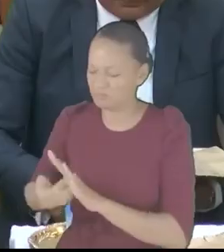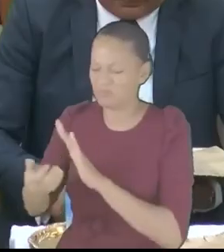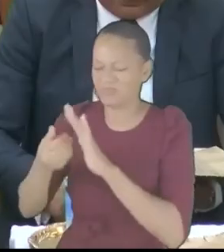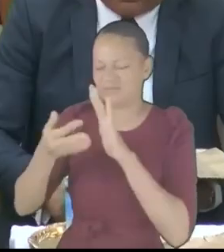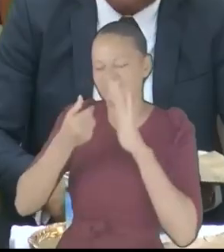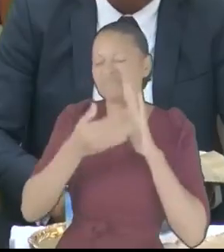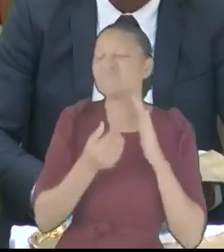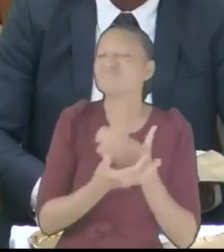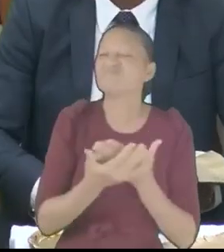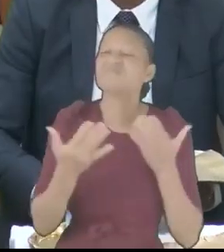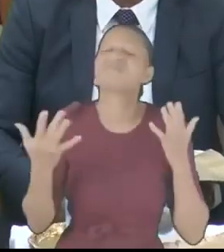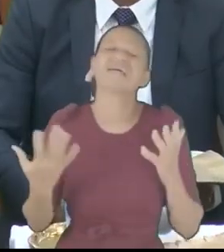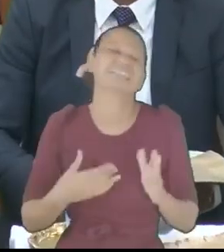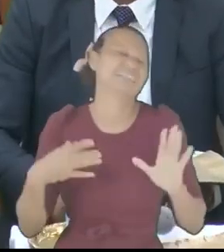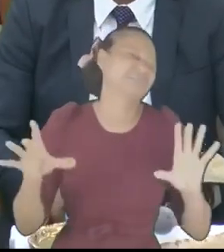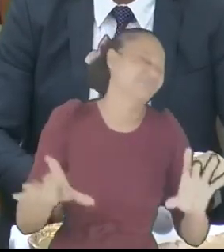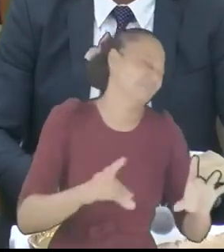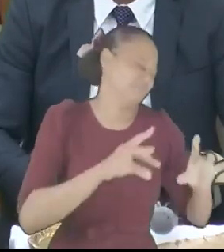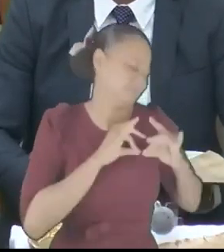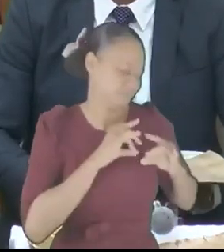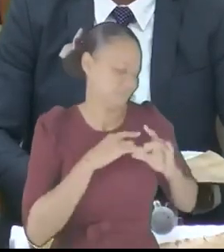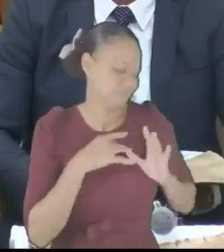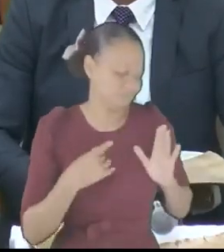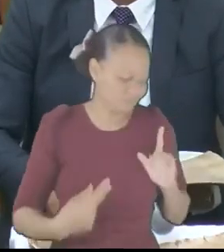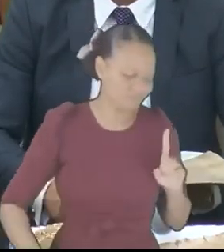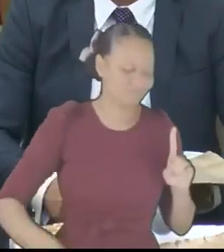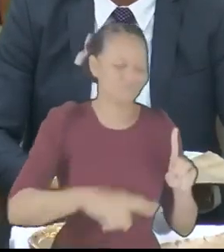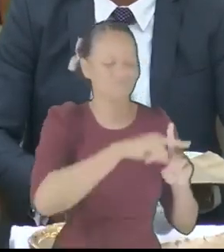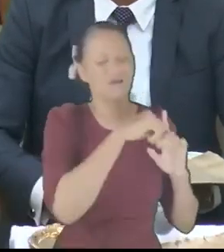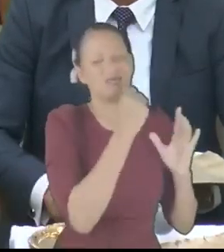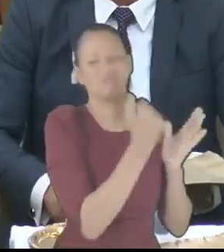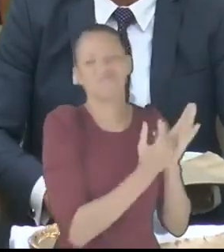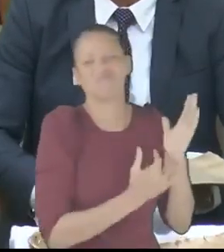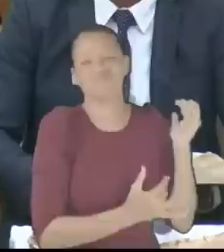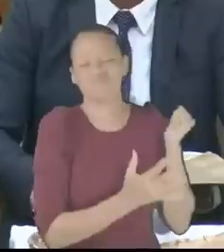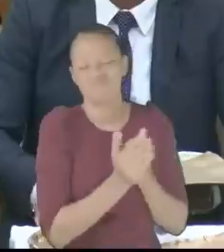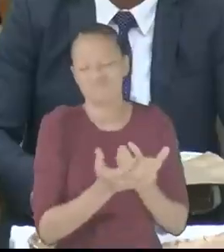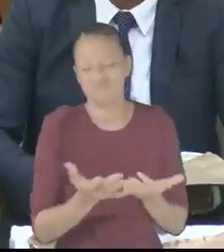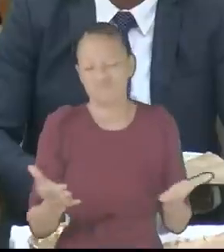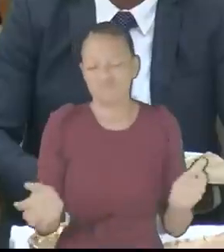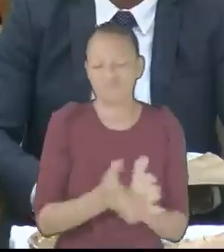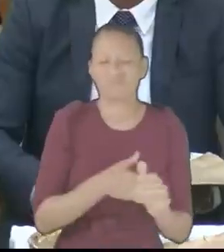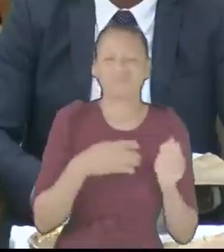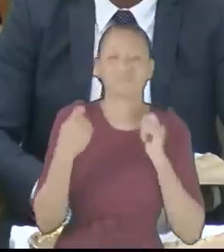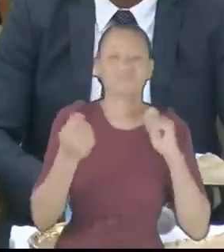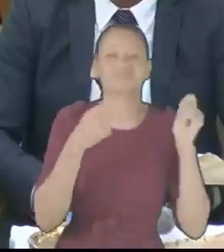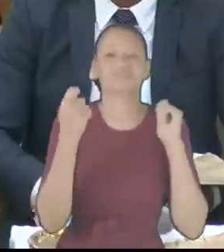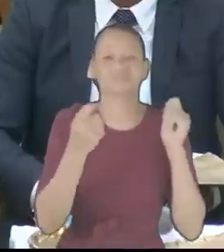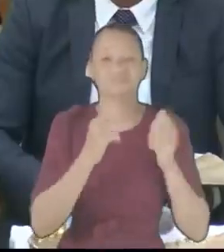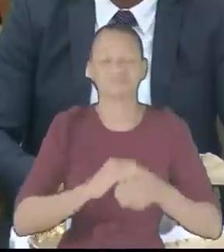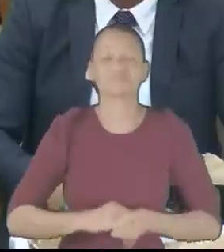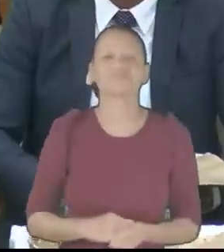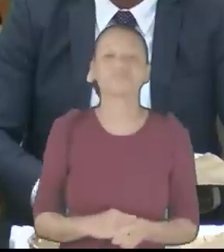meu pecado foi cravado na cruz do Calvário. Aleluia.